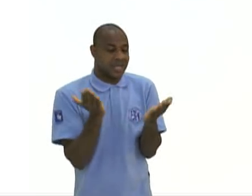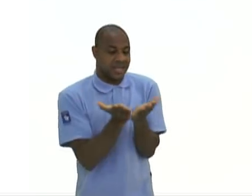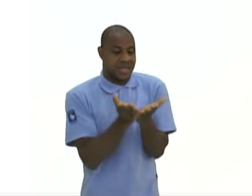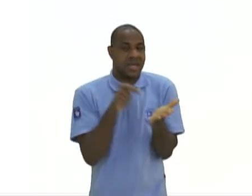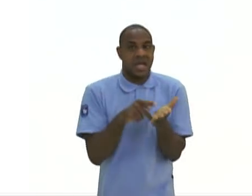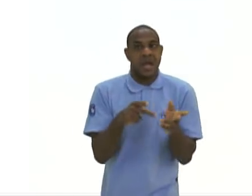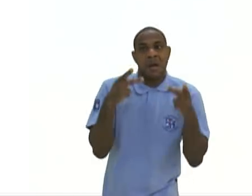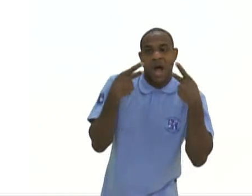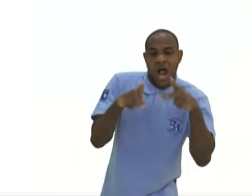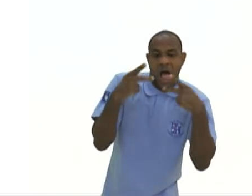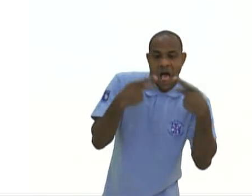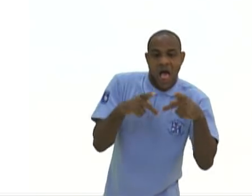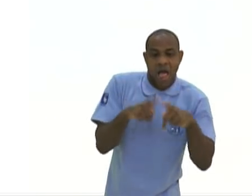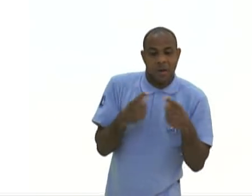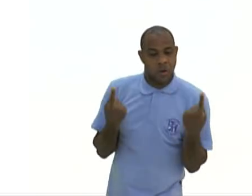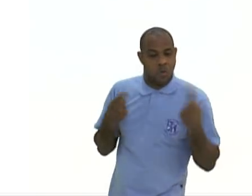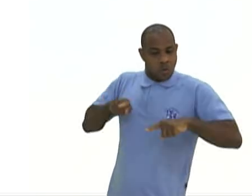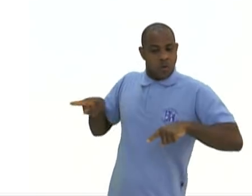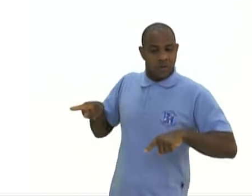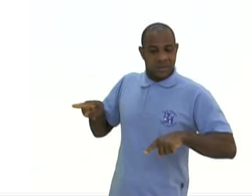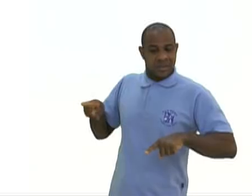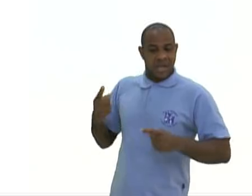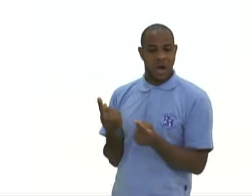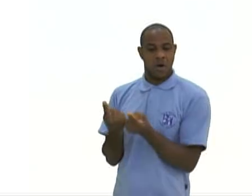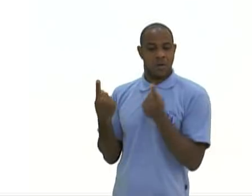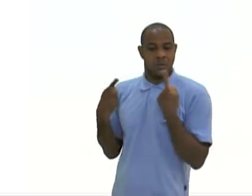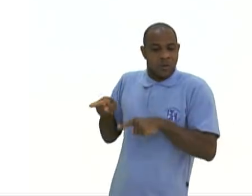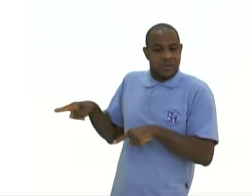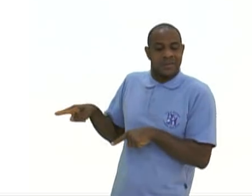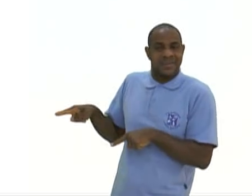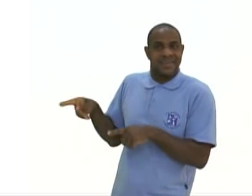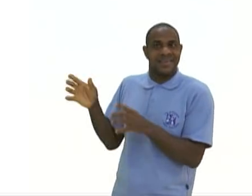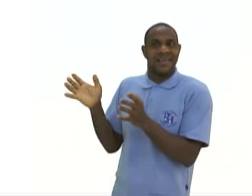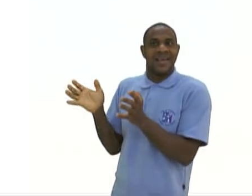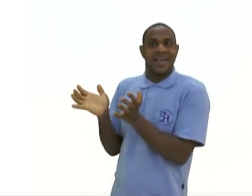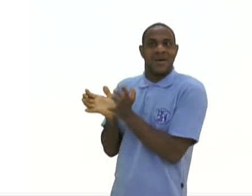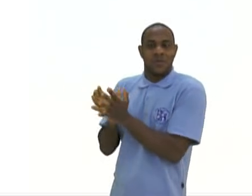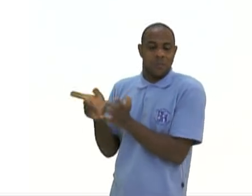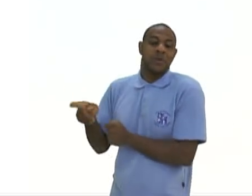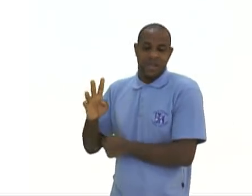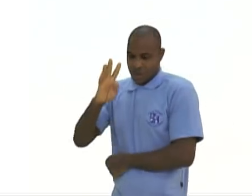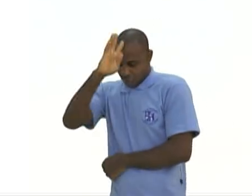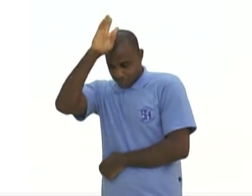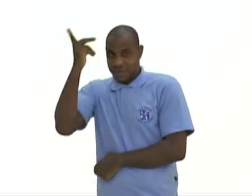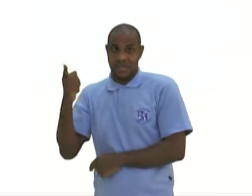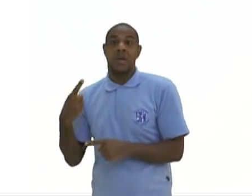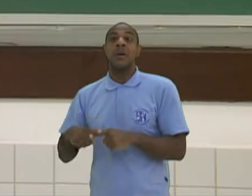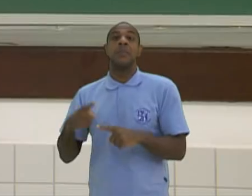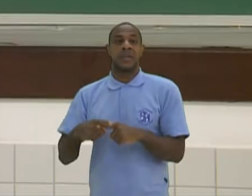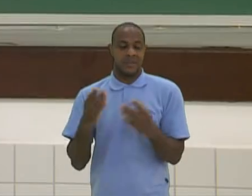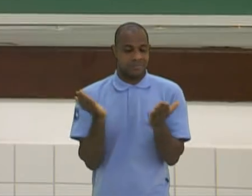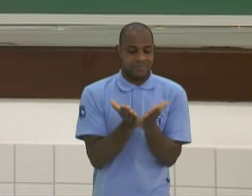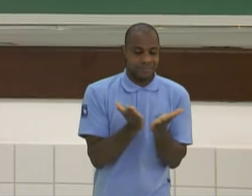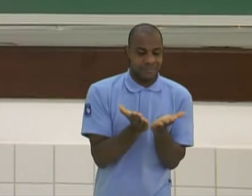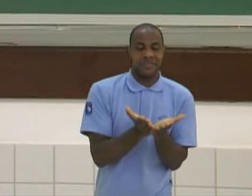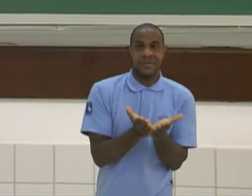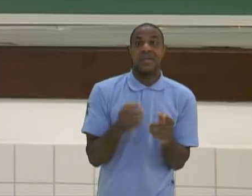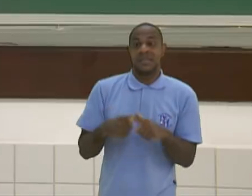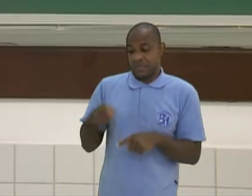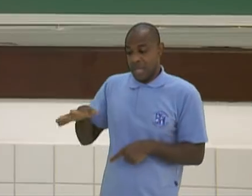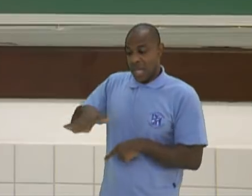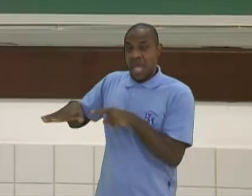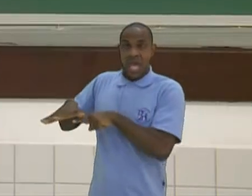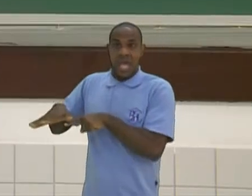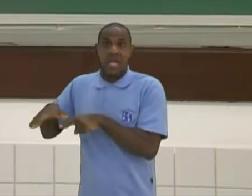forte crítica contra o Império Romano, e um dos motivos, e porque eles também são monoteístas, e a religião oficial é o culto ao imperador e também